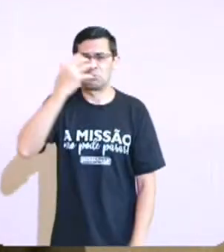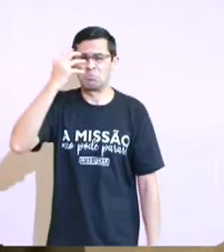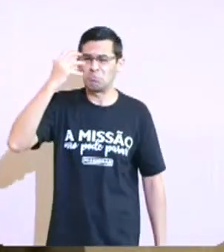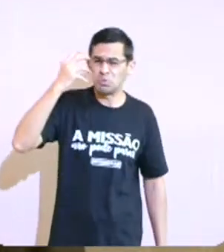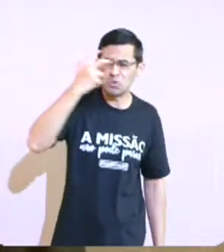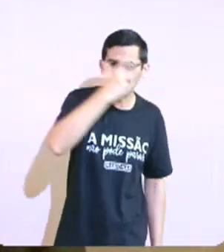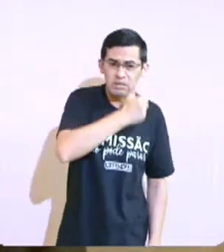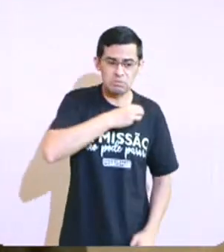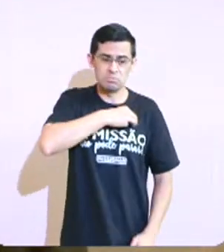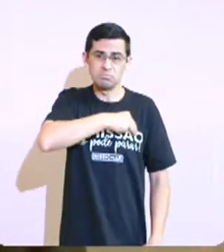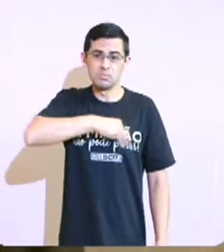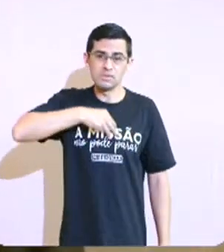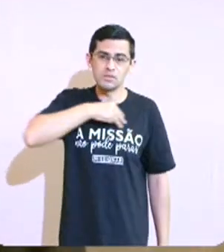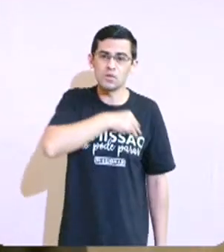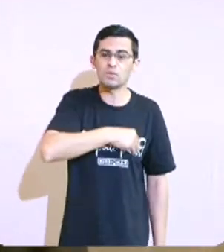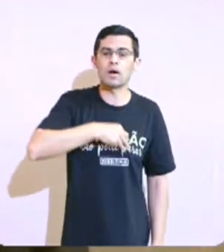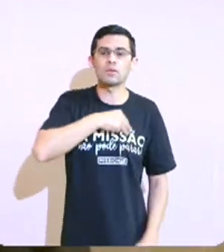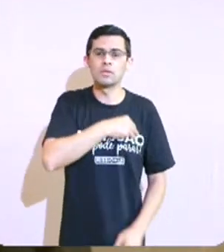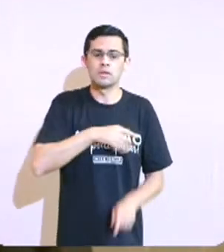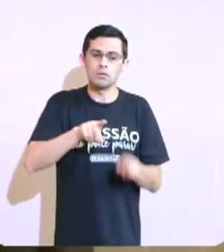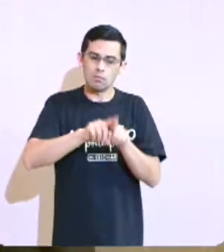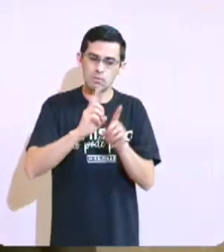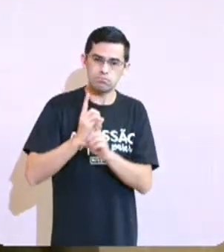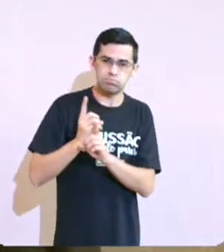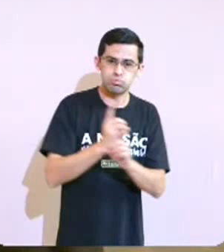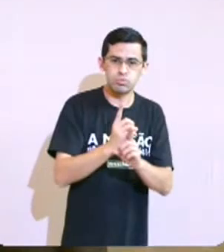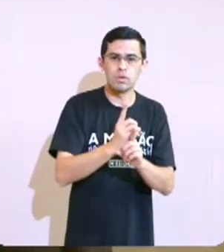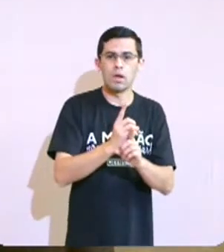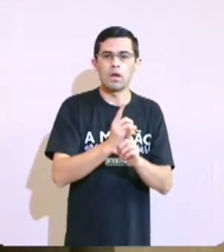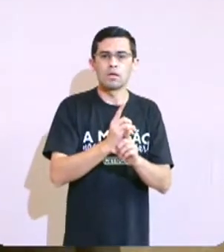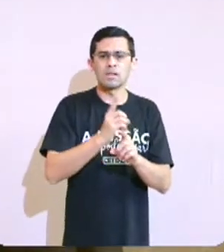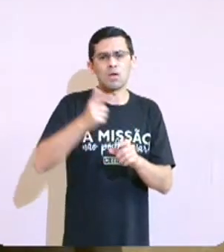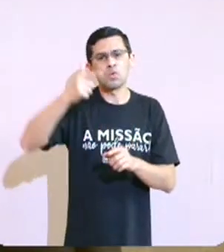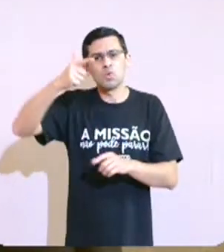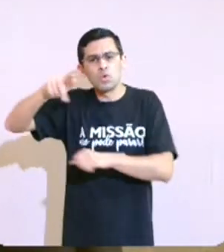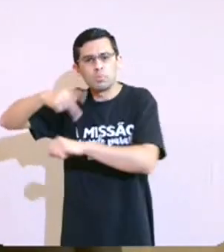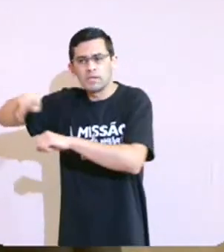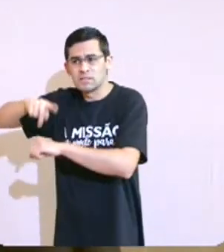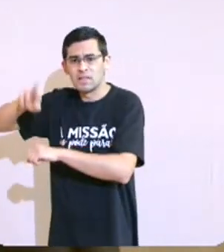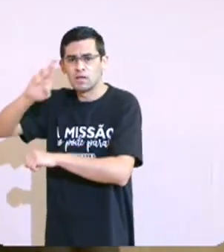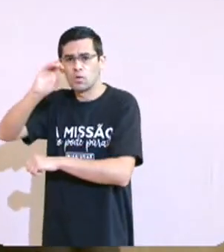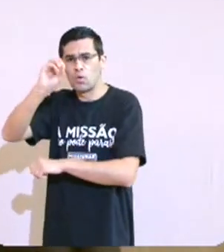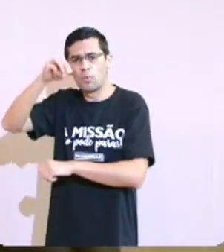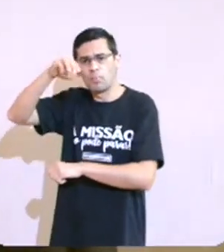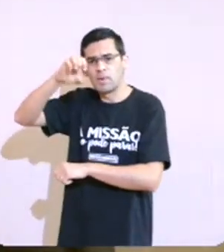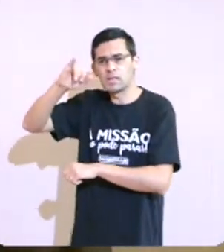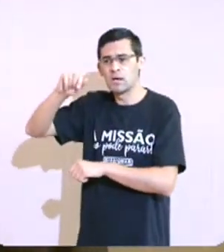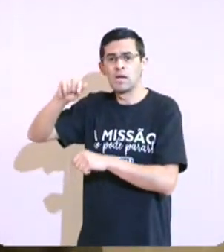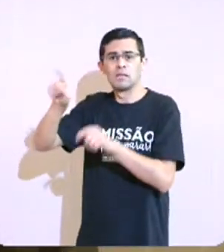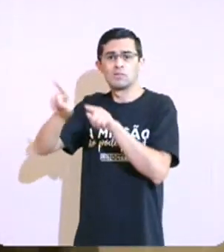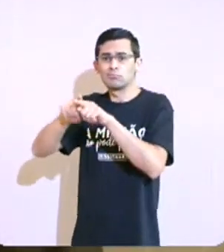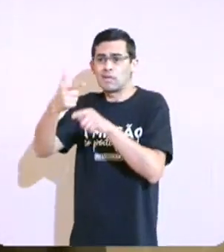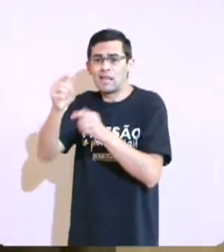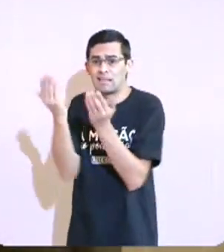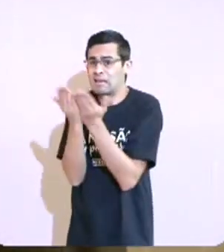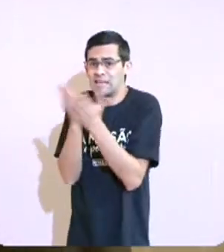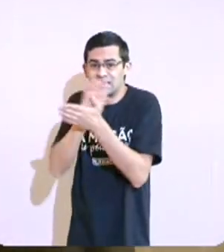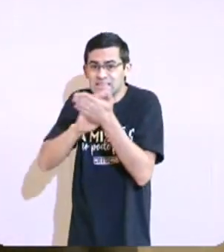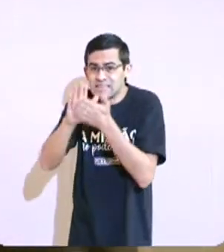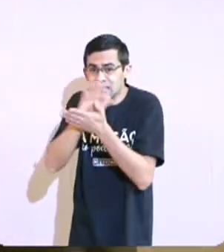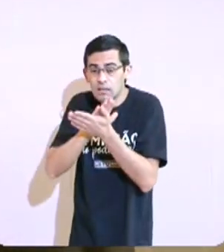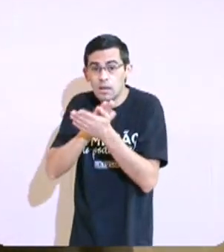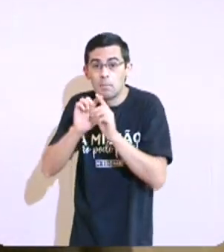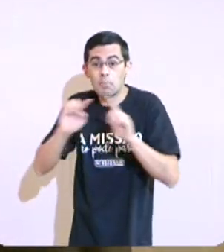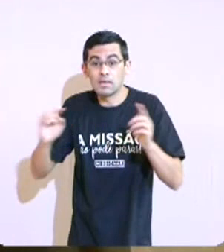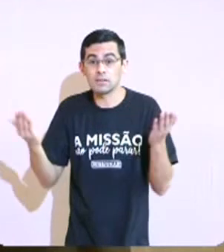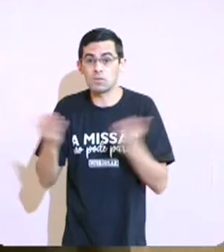lindíssimo, missionário e discipulador na Romênia. Não tinha um convertido na Romênia, quando 6 meses atrás está